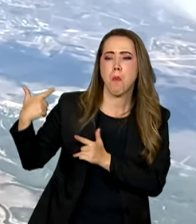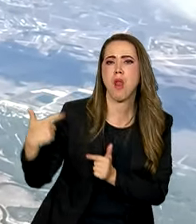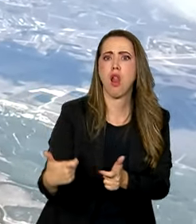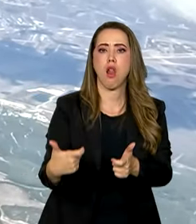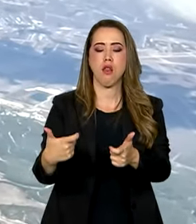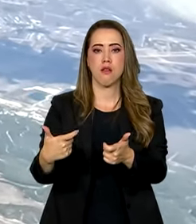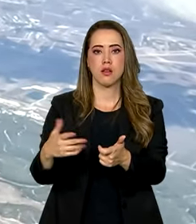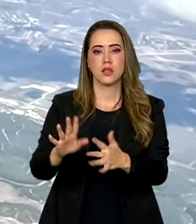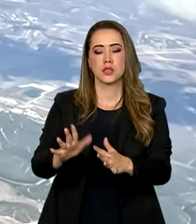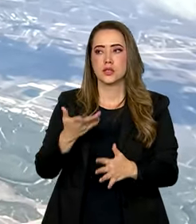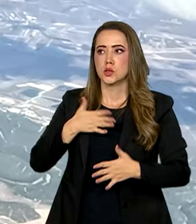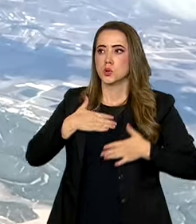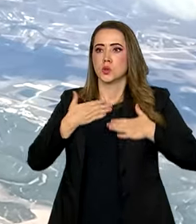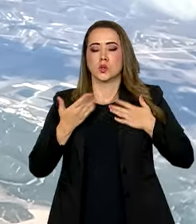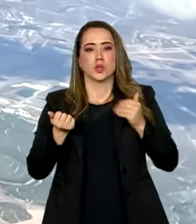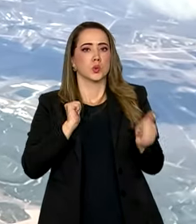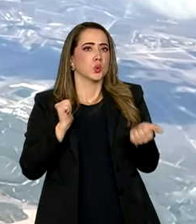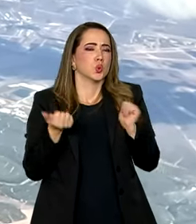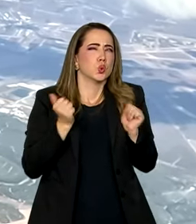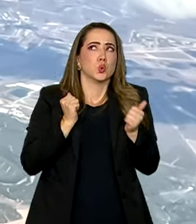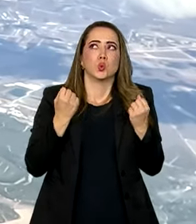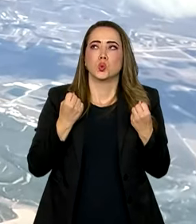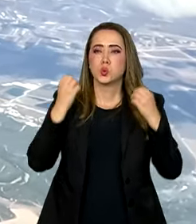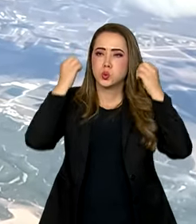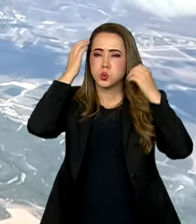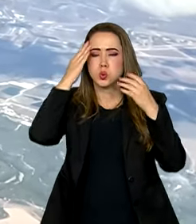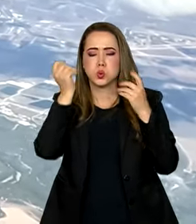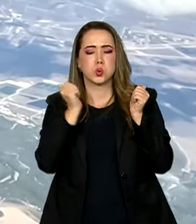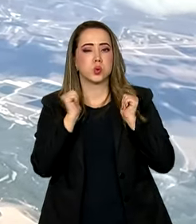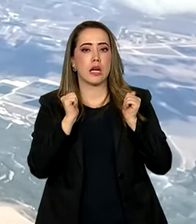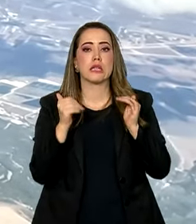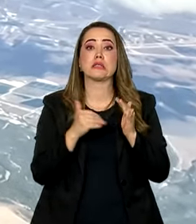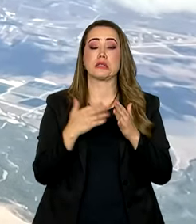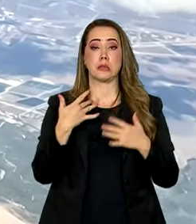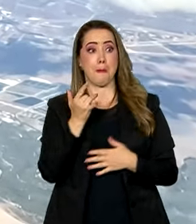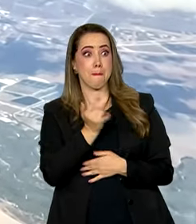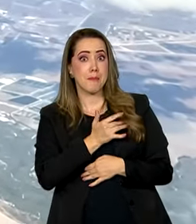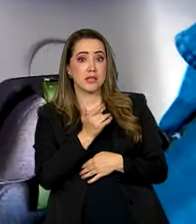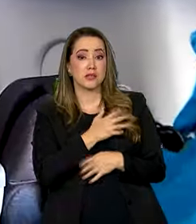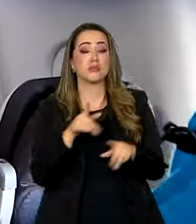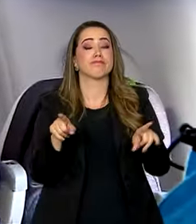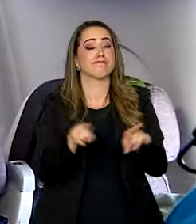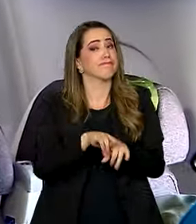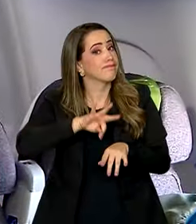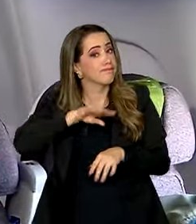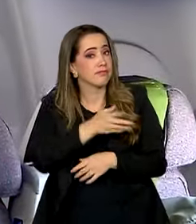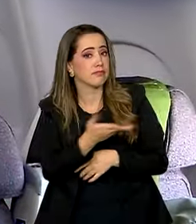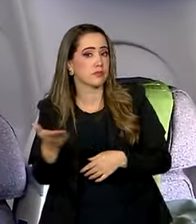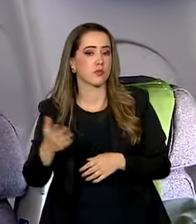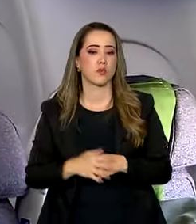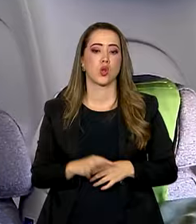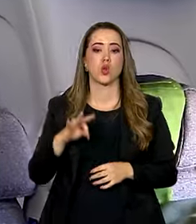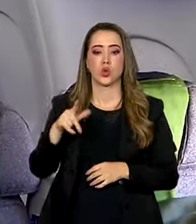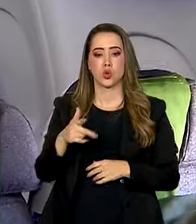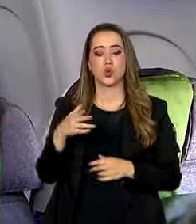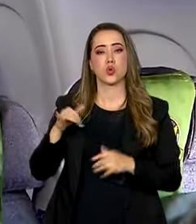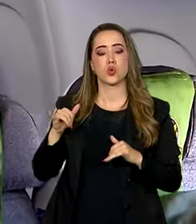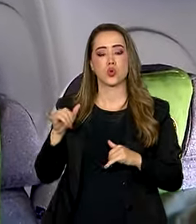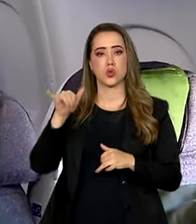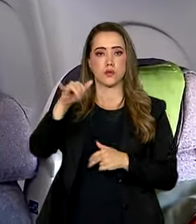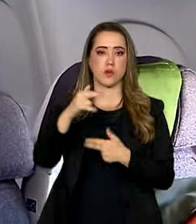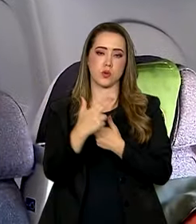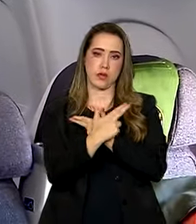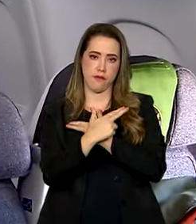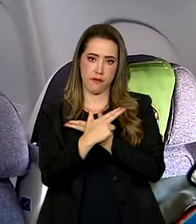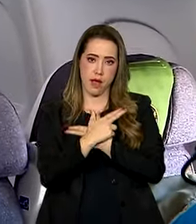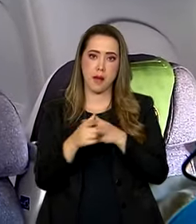angústia e agonia explodem na cabeça. De ansiedade, até pânico. Tem de tudo. Todos os voos da FAB tiveram psicólogos e